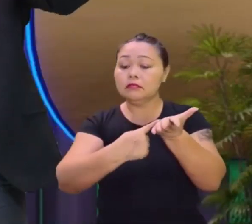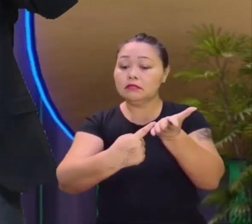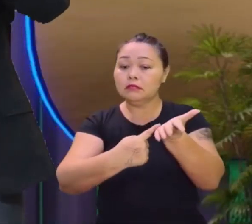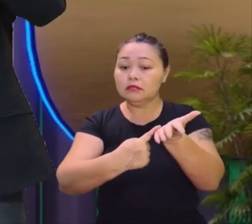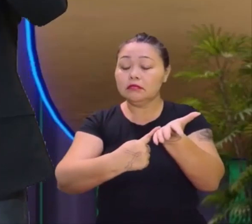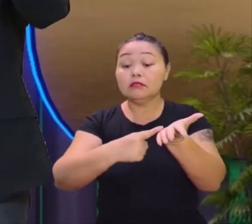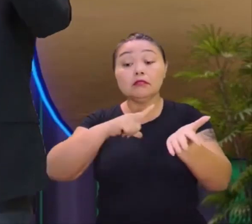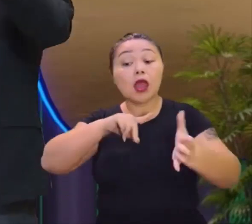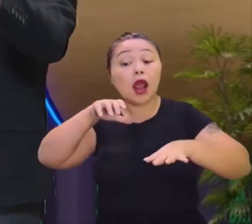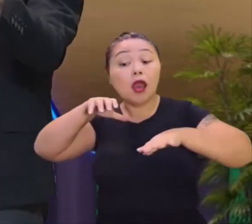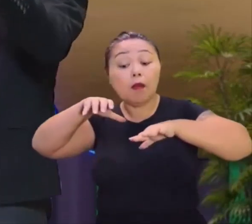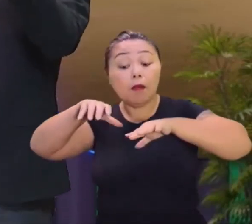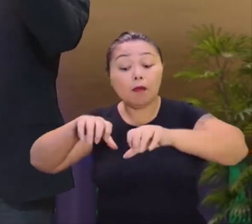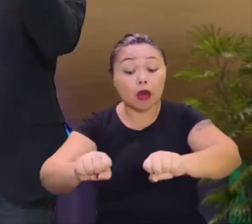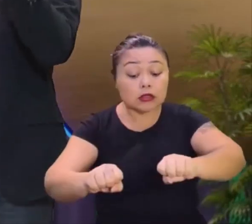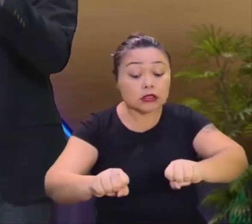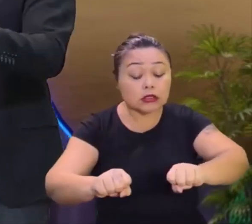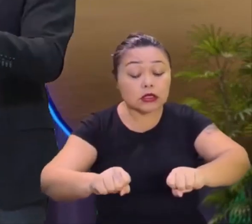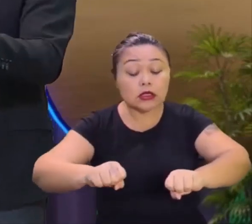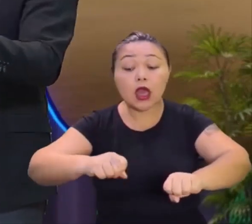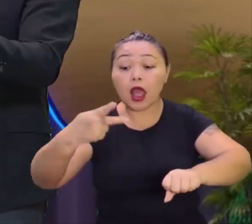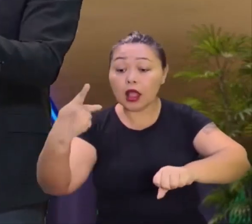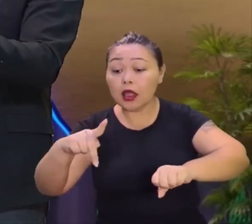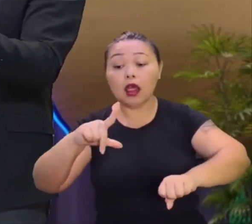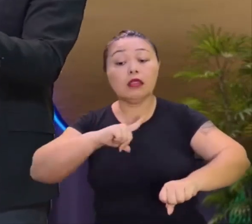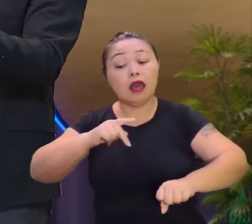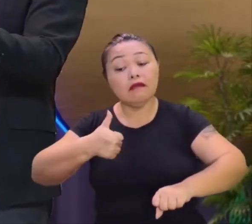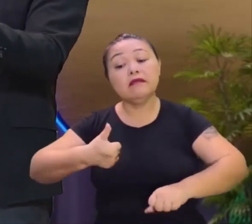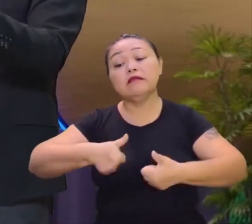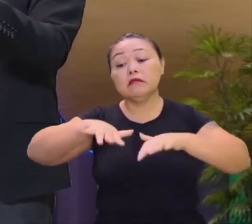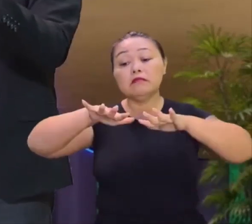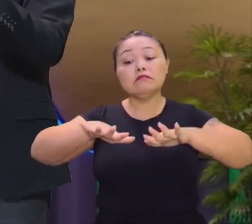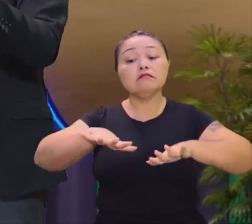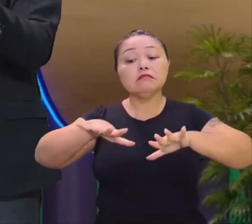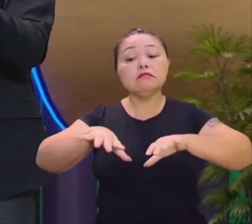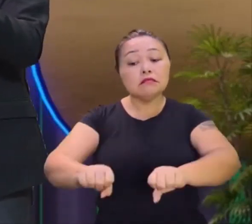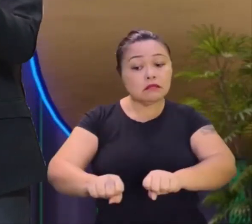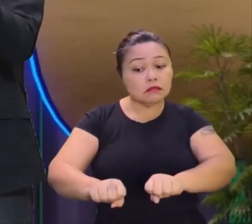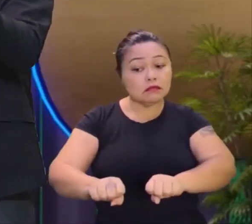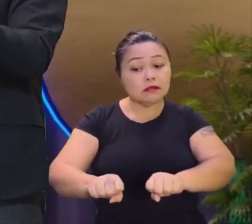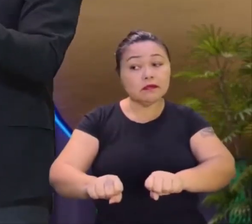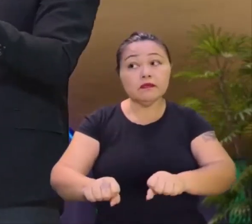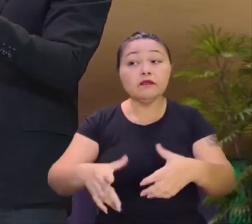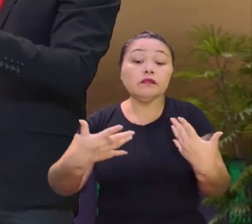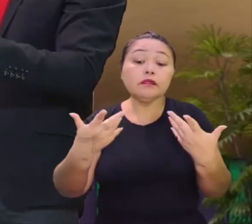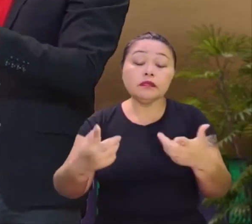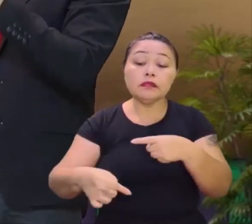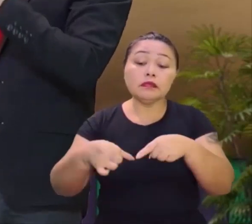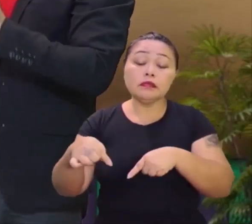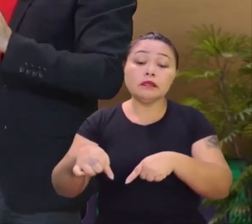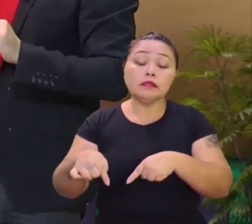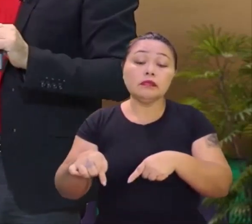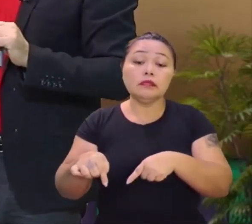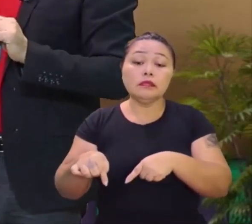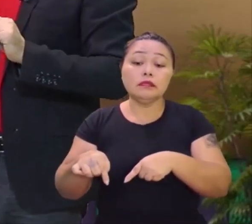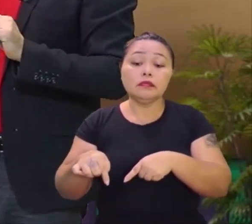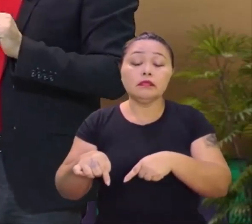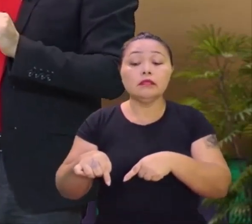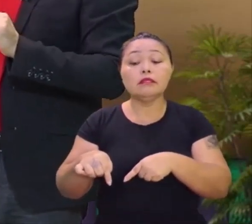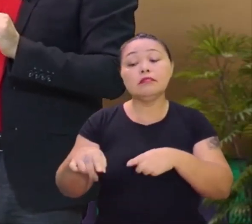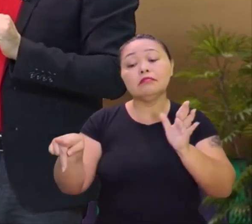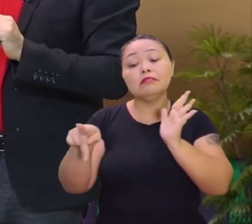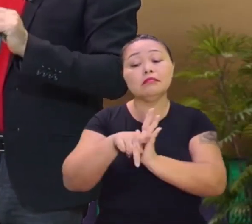terá posse da terra aquele que a possuir. Muito bem. E aí, aqui se tornou